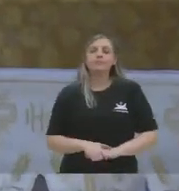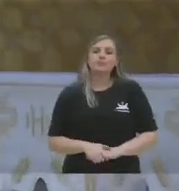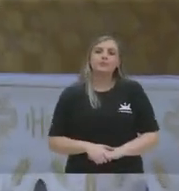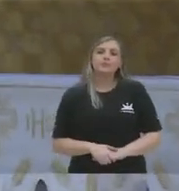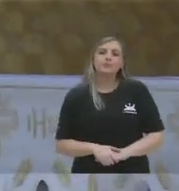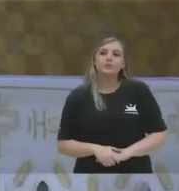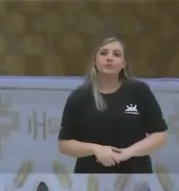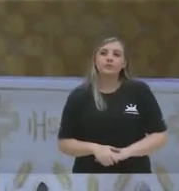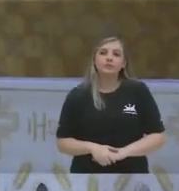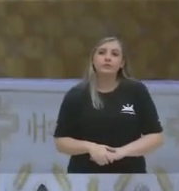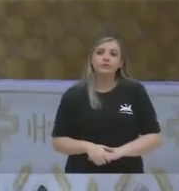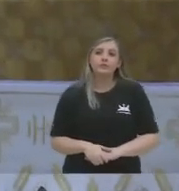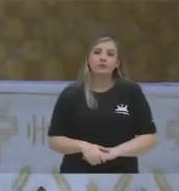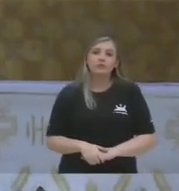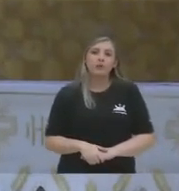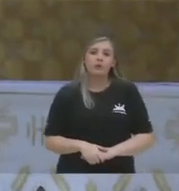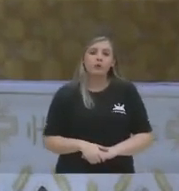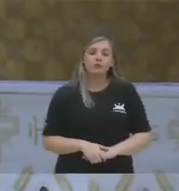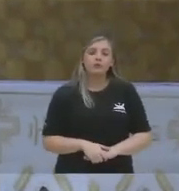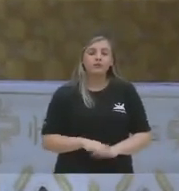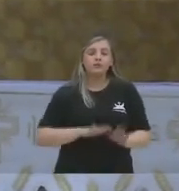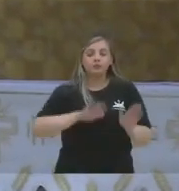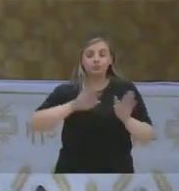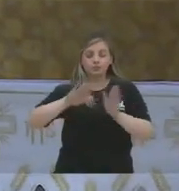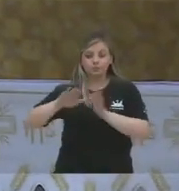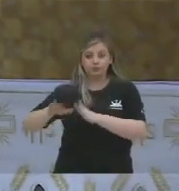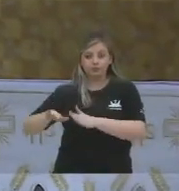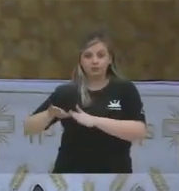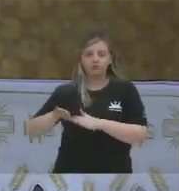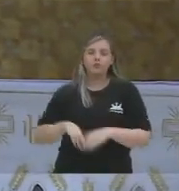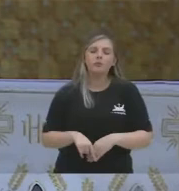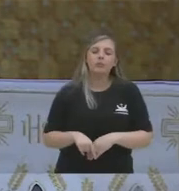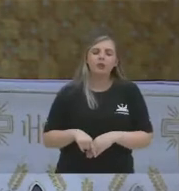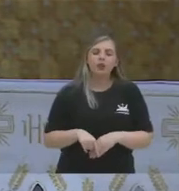Devia passar por aí uma mulher da Samaria.